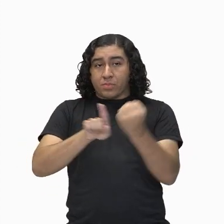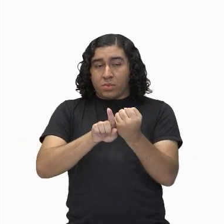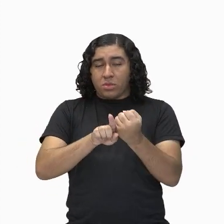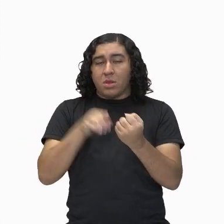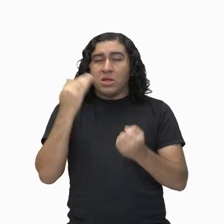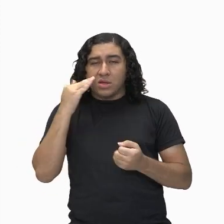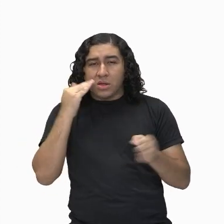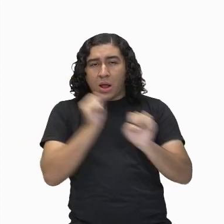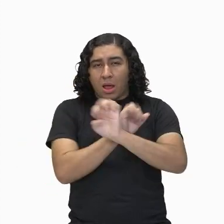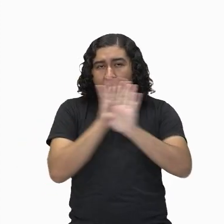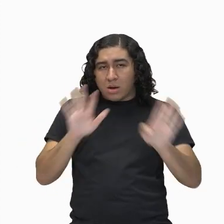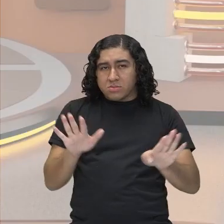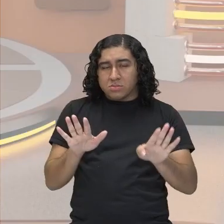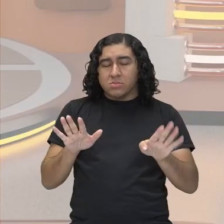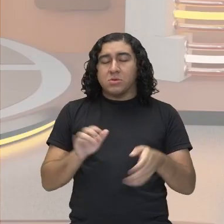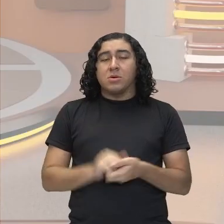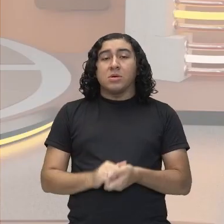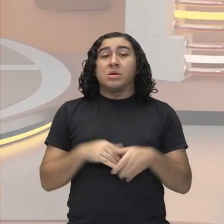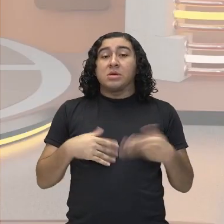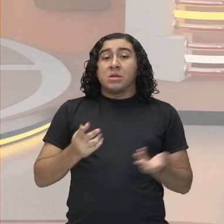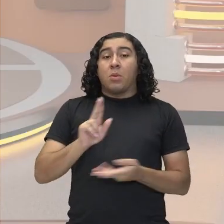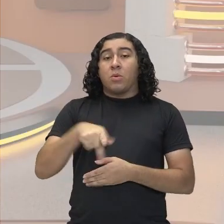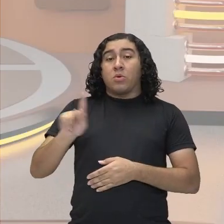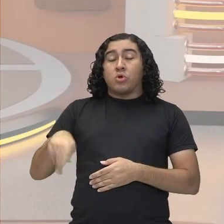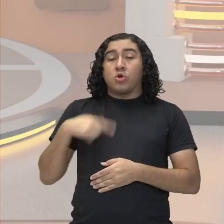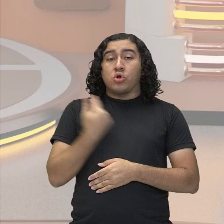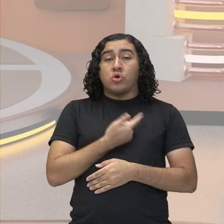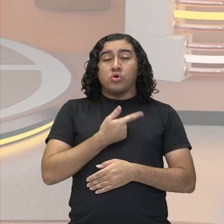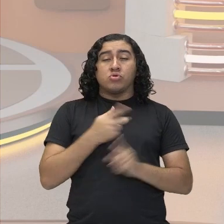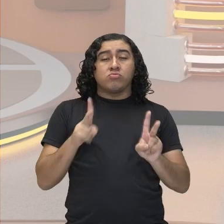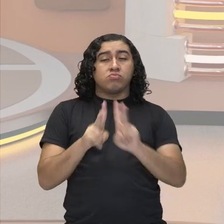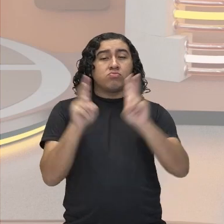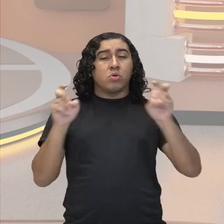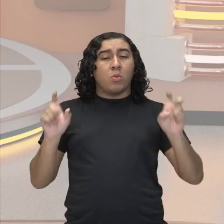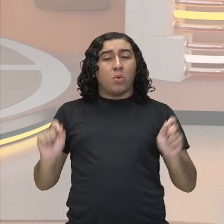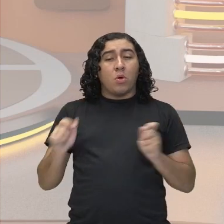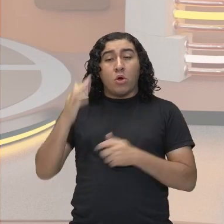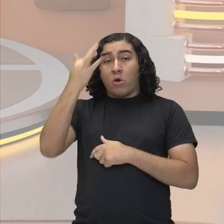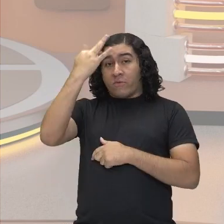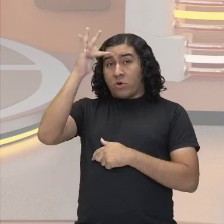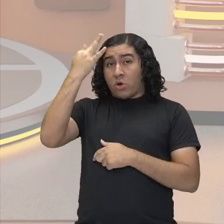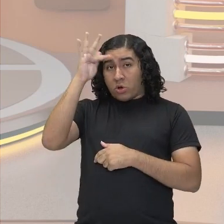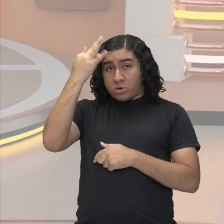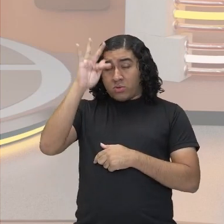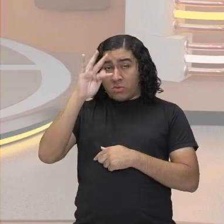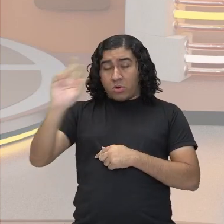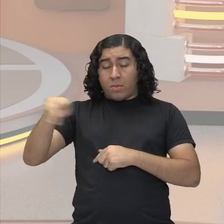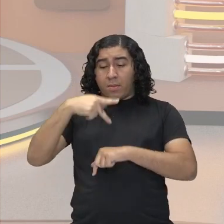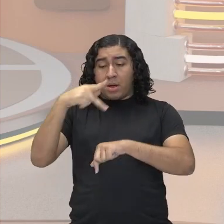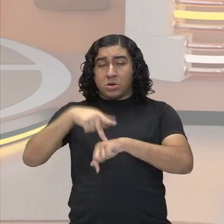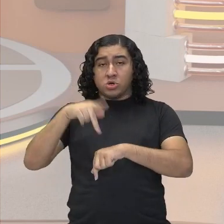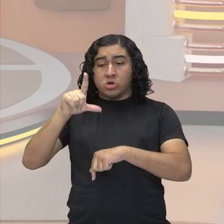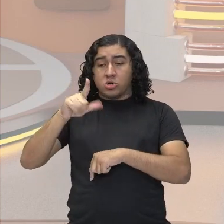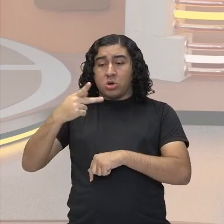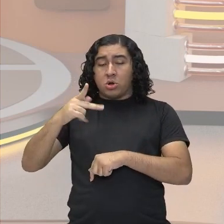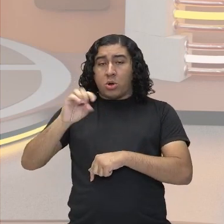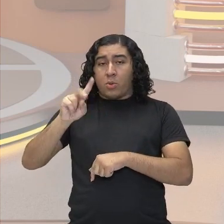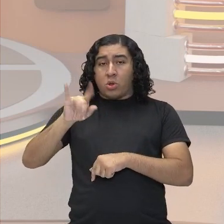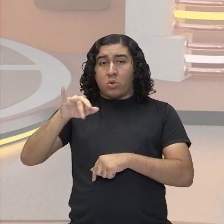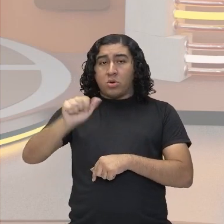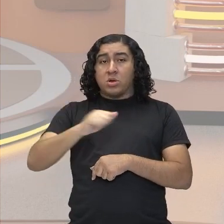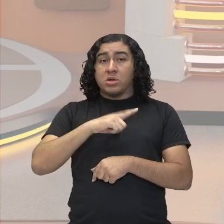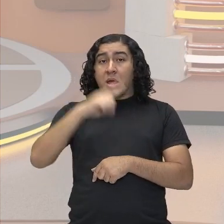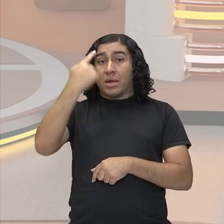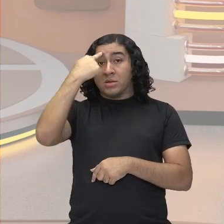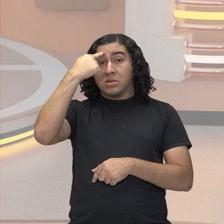entendendo isso daí? Então, professor, olha só, nós estamos falando então de um filósofo polonês que vai trazer para nós uma